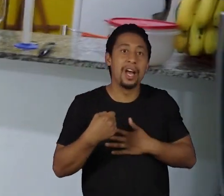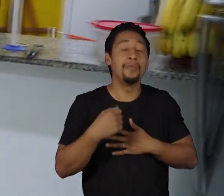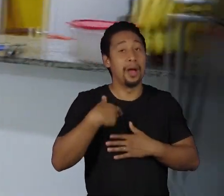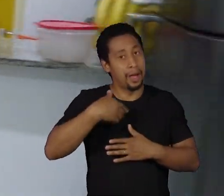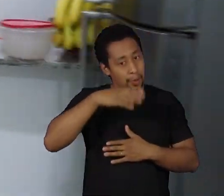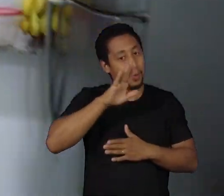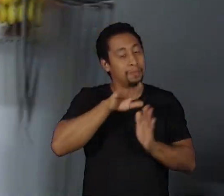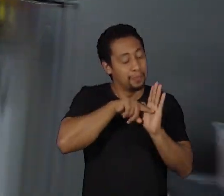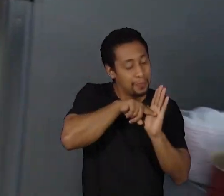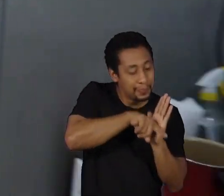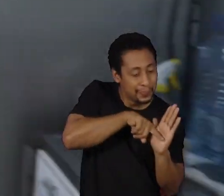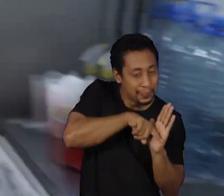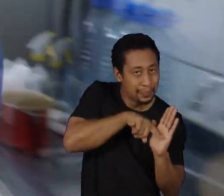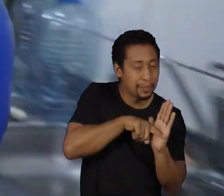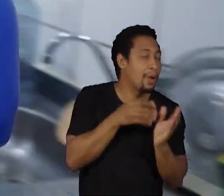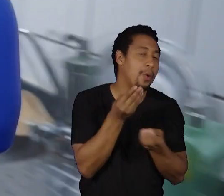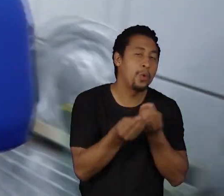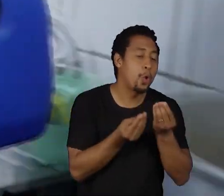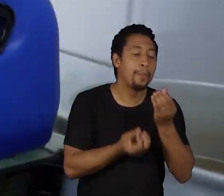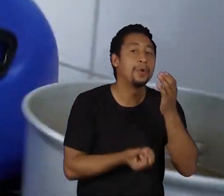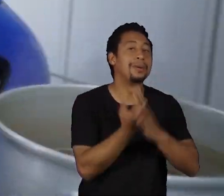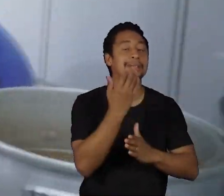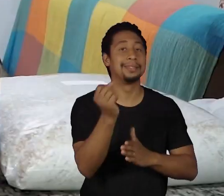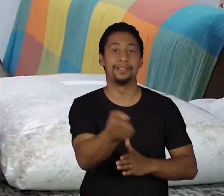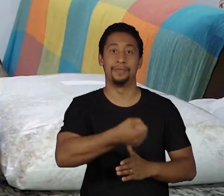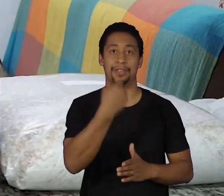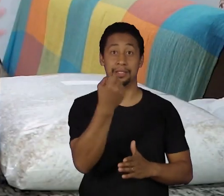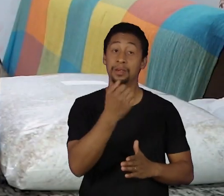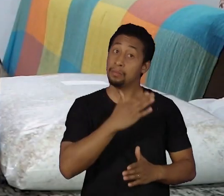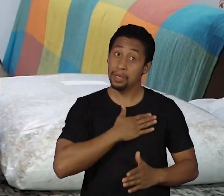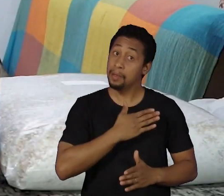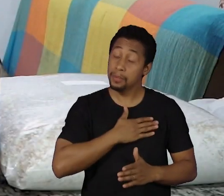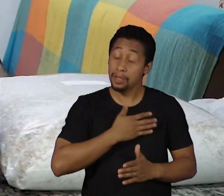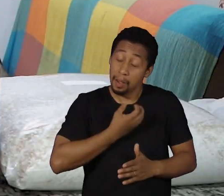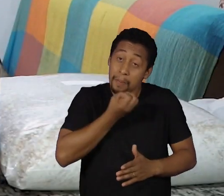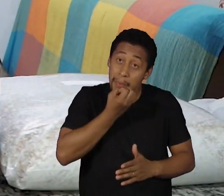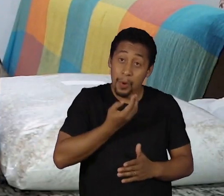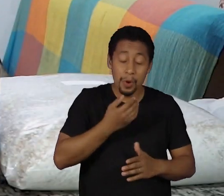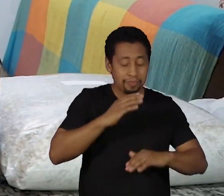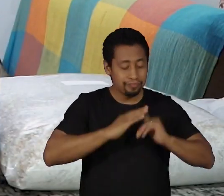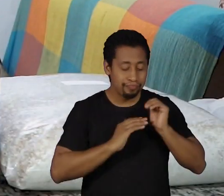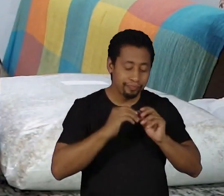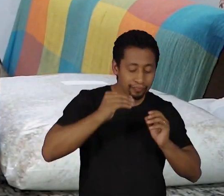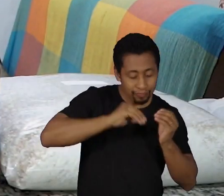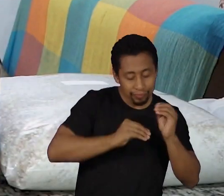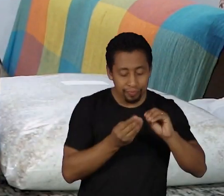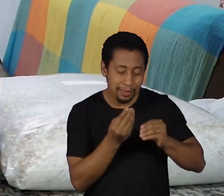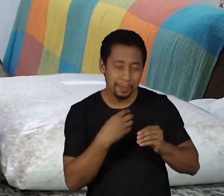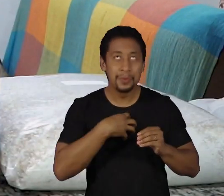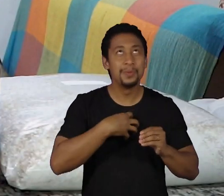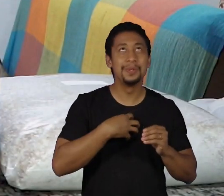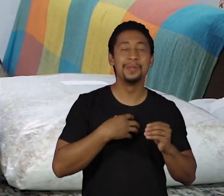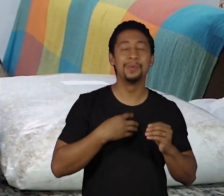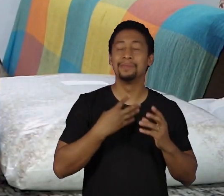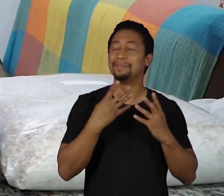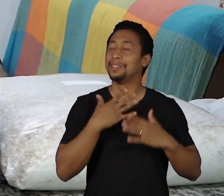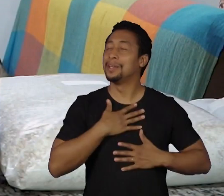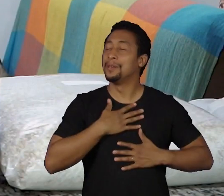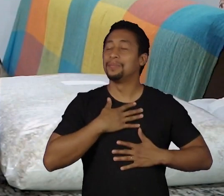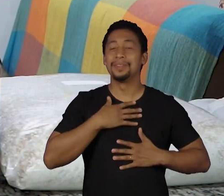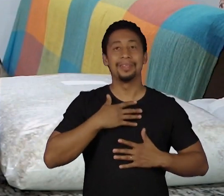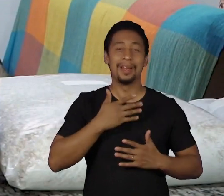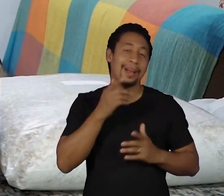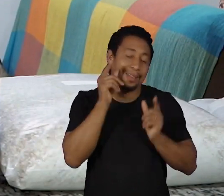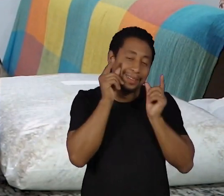fazia cerveja artesanal. É uma terapia. Até hoje é uma terapia fazer cerveja artesanal. Não é algo que eu faço de, ai,